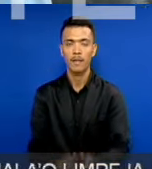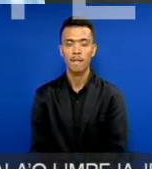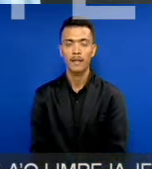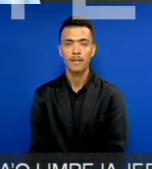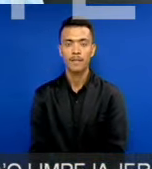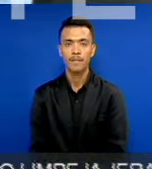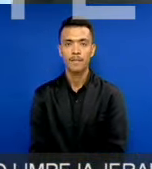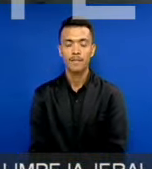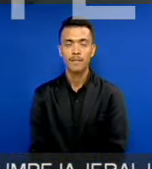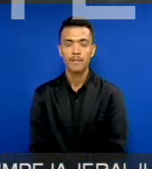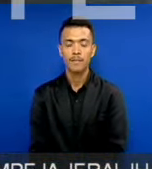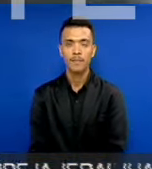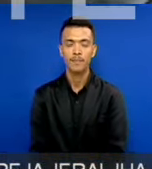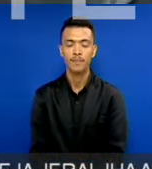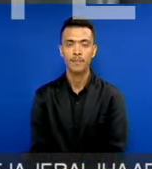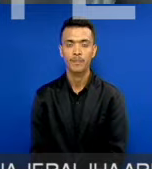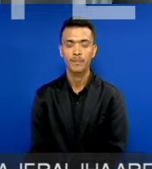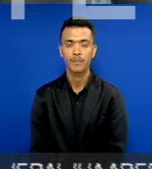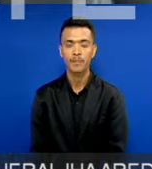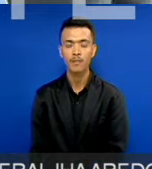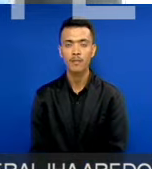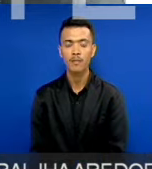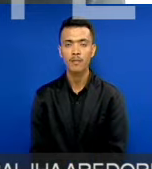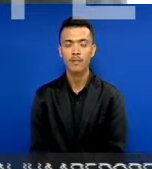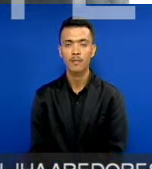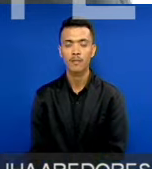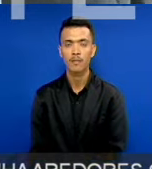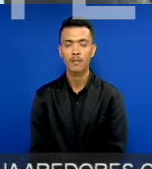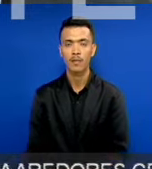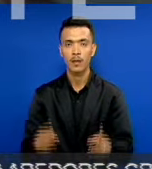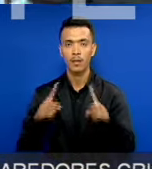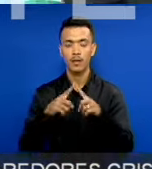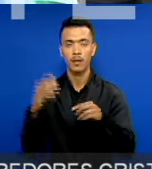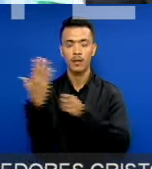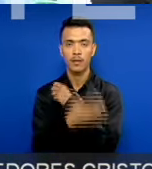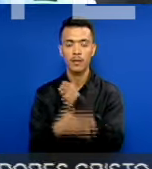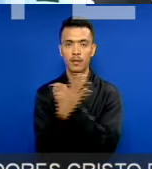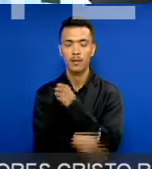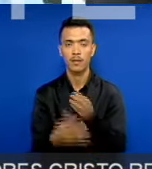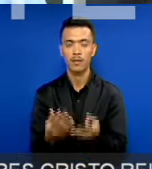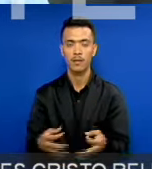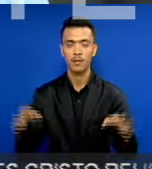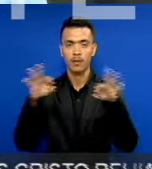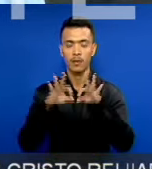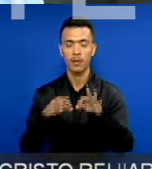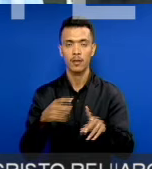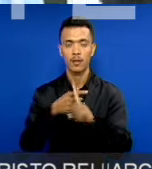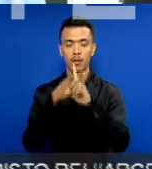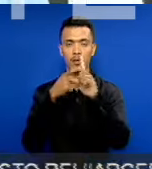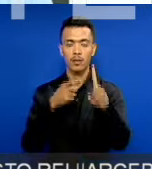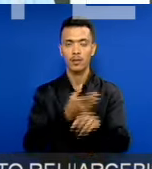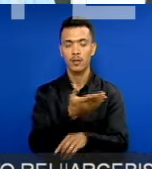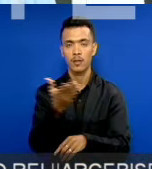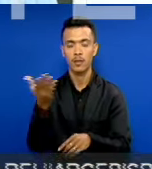mak kasih buat nabi mak kita bela halo kuang ba itu nilai ini dan yang penting di husi tepatnya